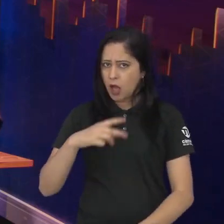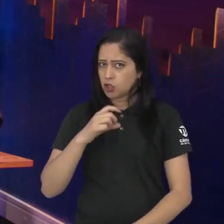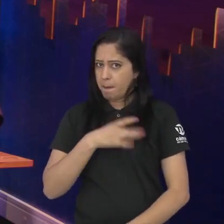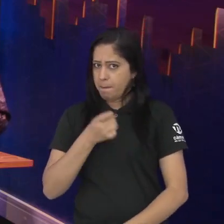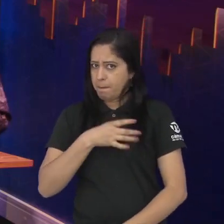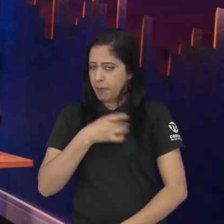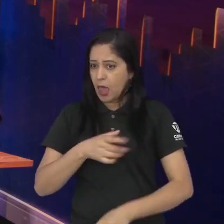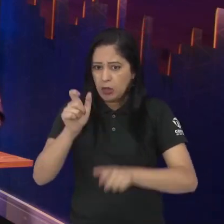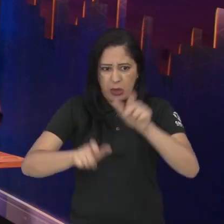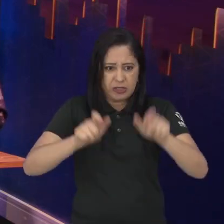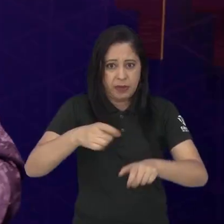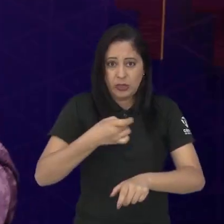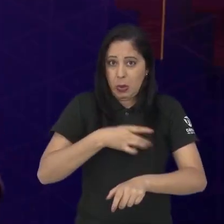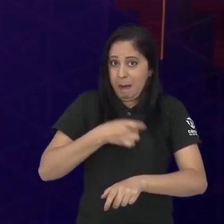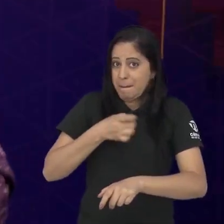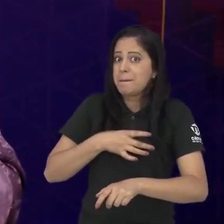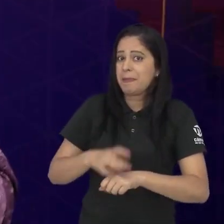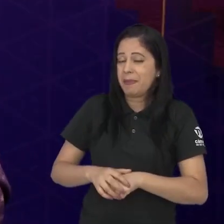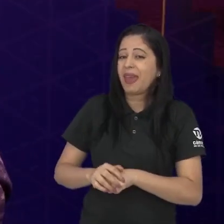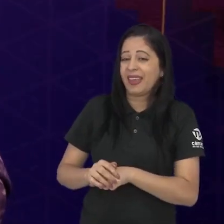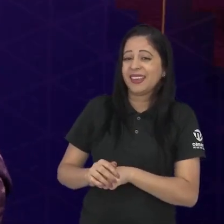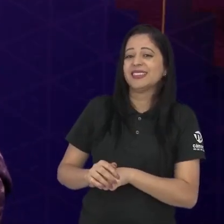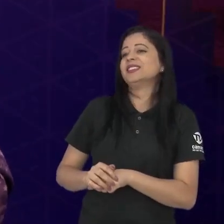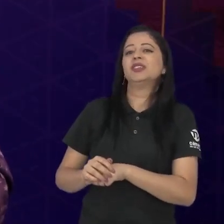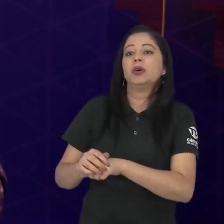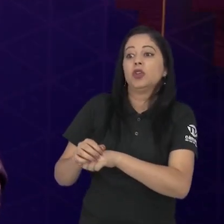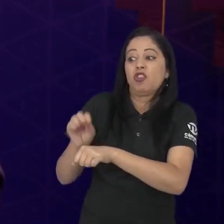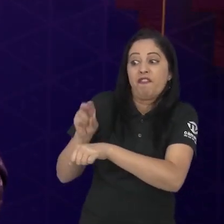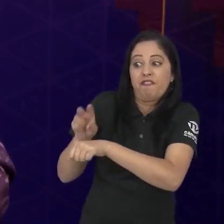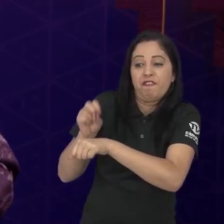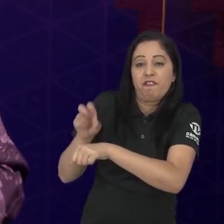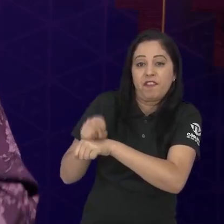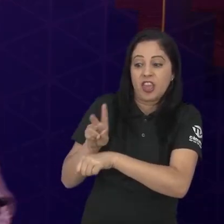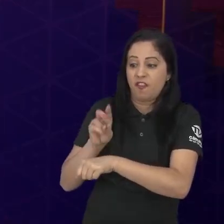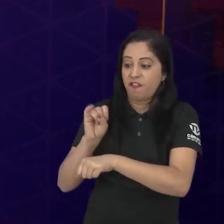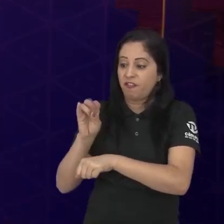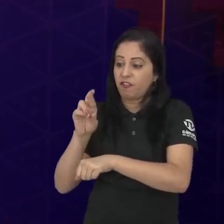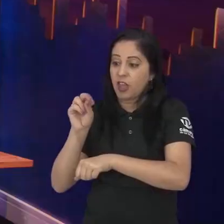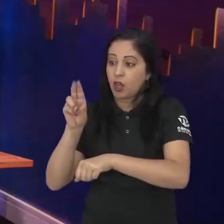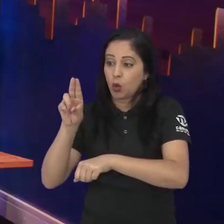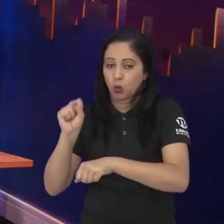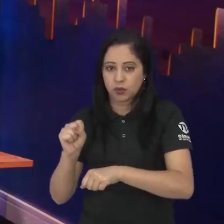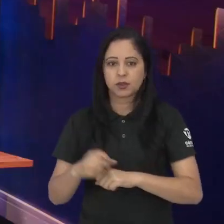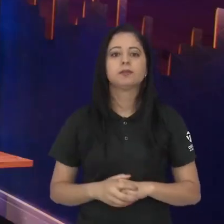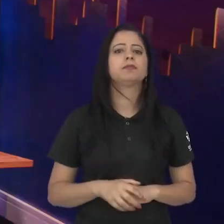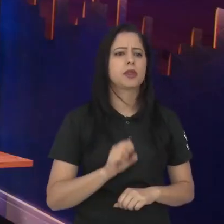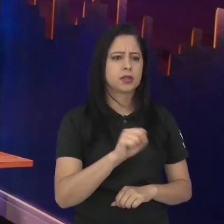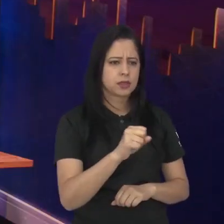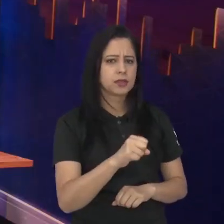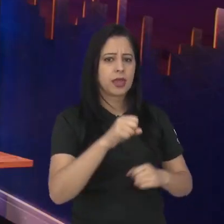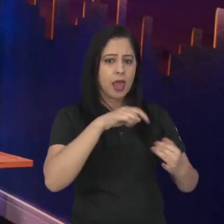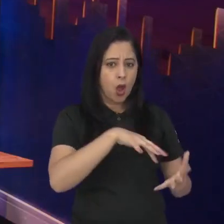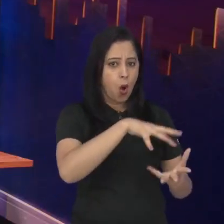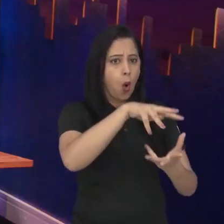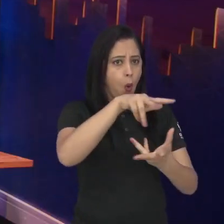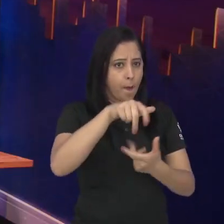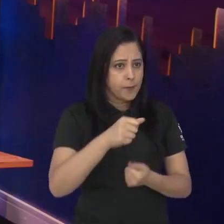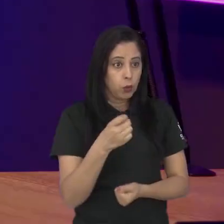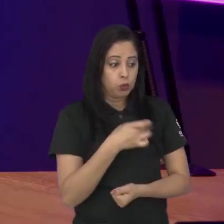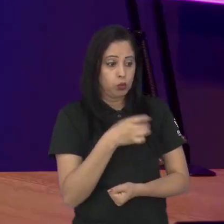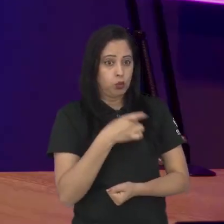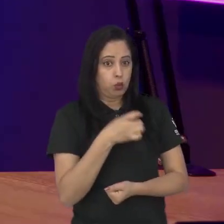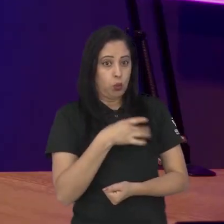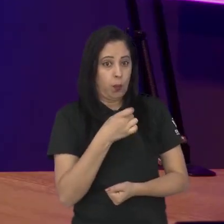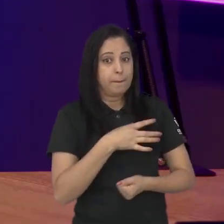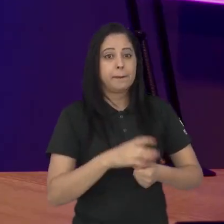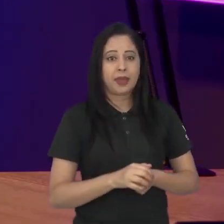né, desses inimigos invisíveis que são essas doenças. Exatamente, a humanidade tem medo e a gente tem medo às